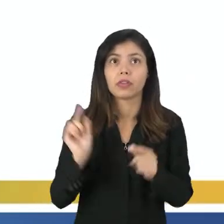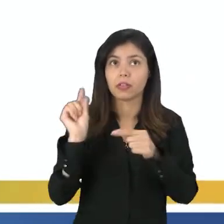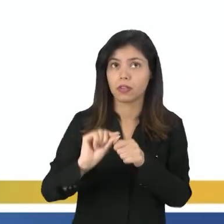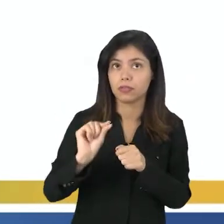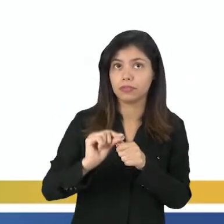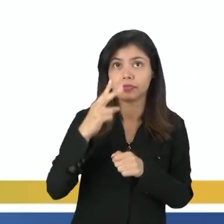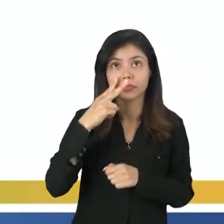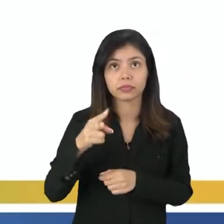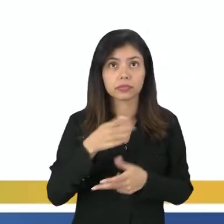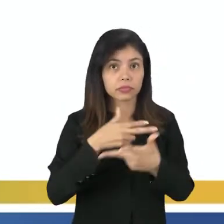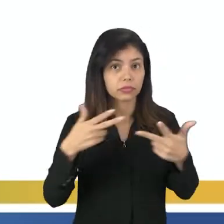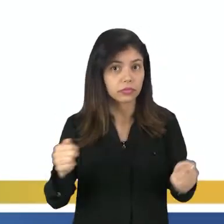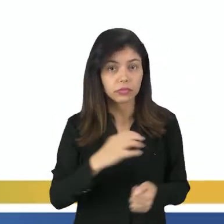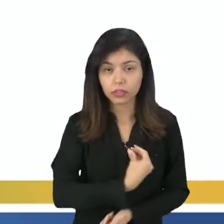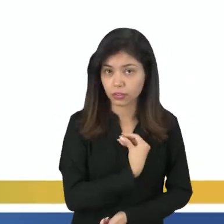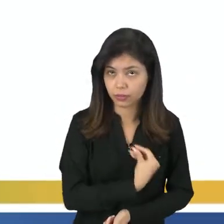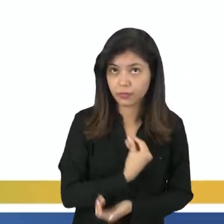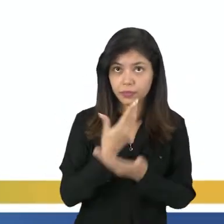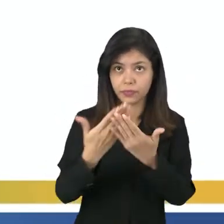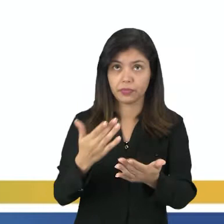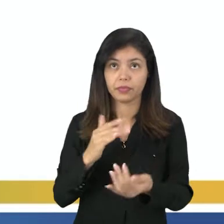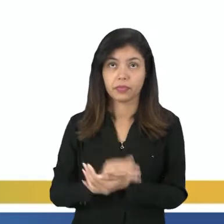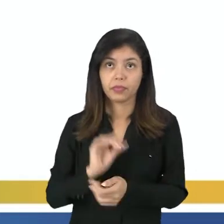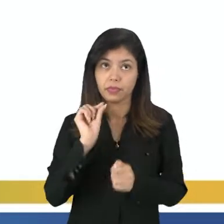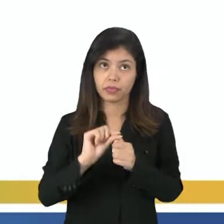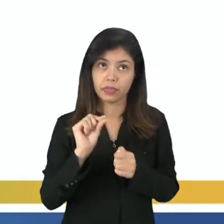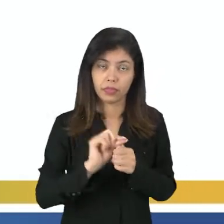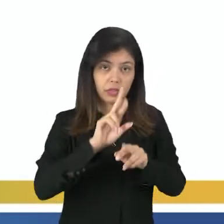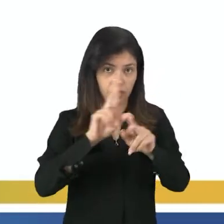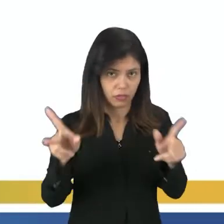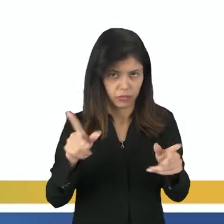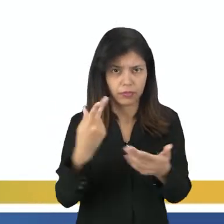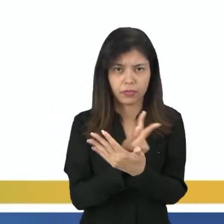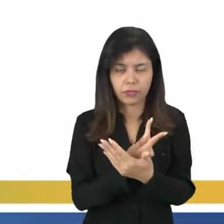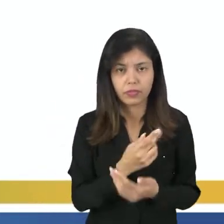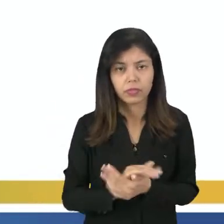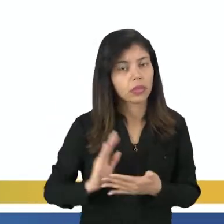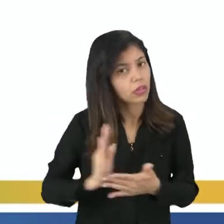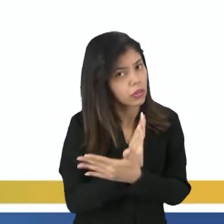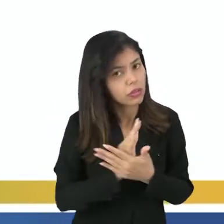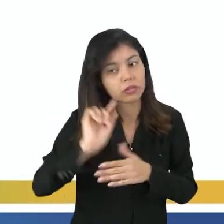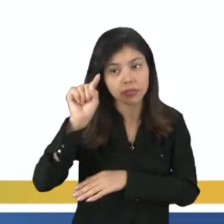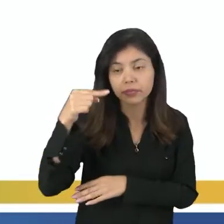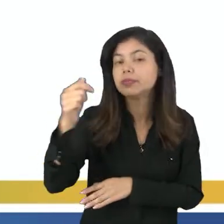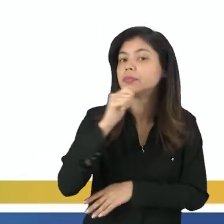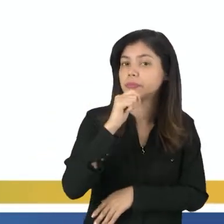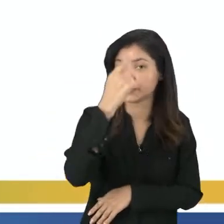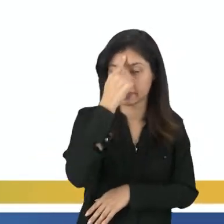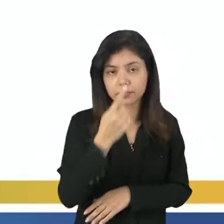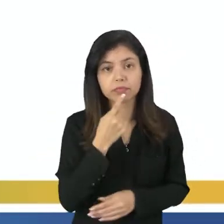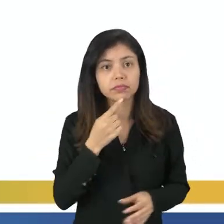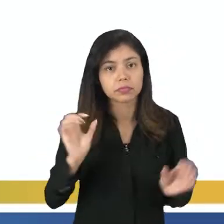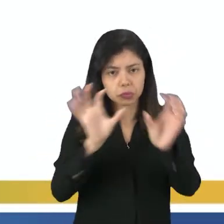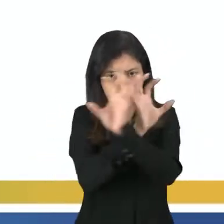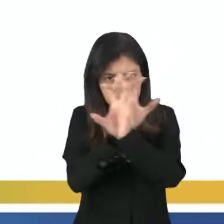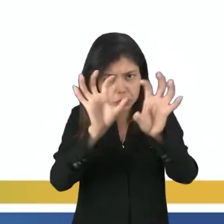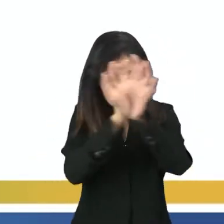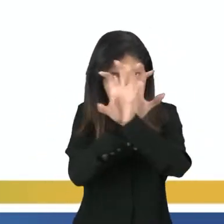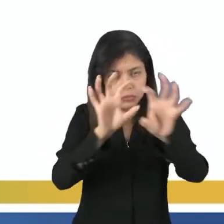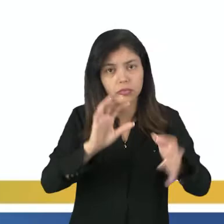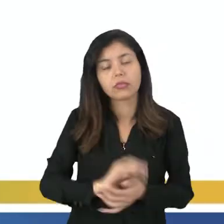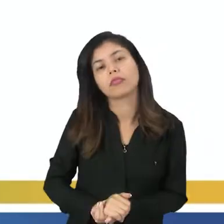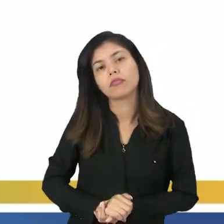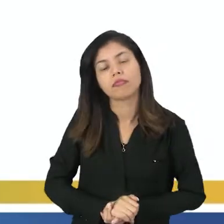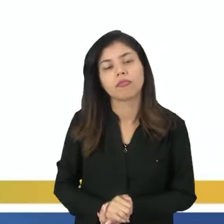com que o humano veja coisas que não representem ou que representem de forma errada. Tem algumas coisas, além das figuras, que distorcem a visão humana. Por